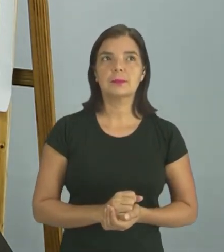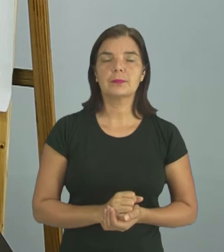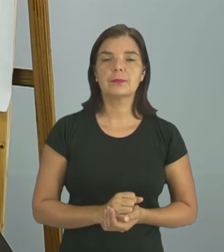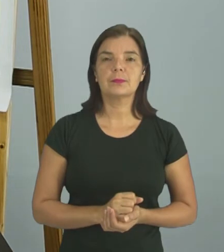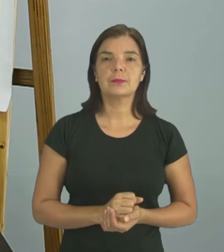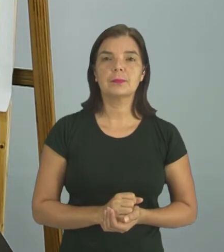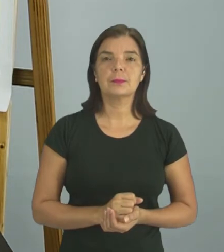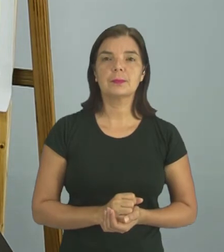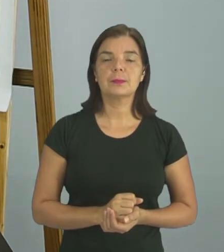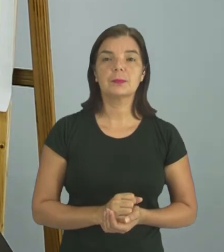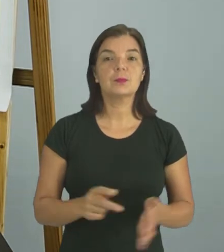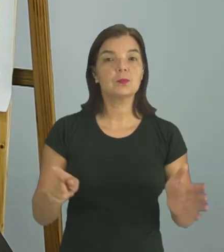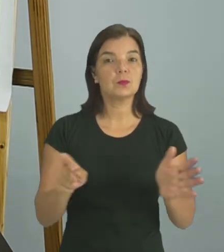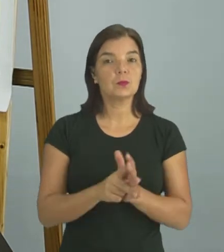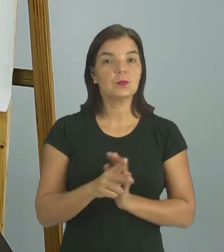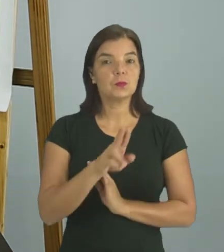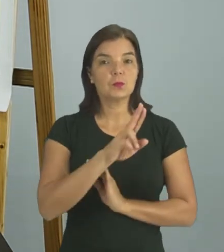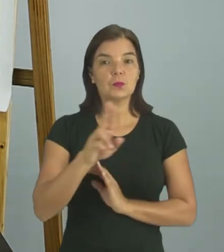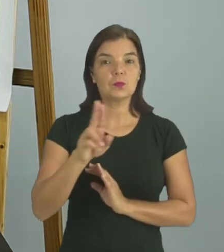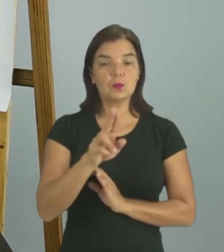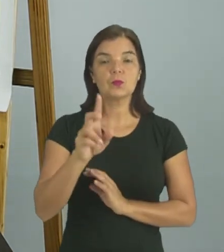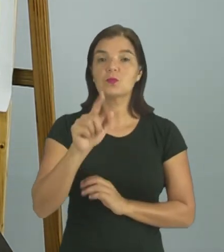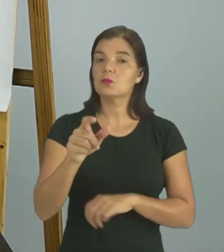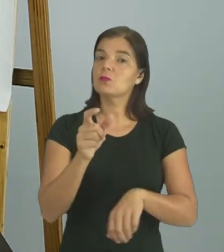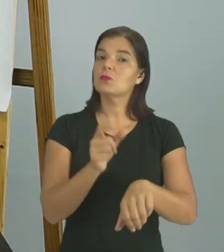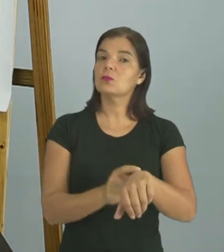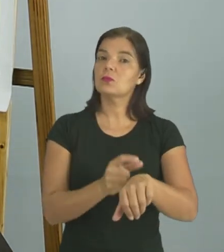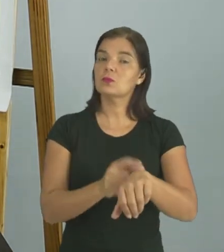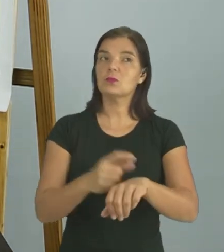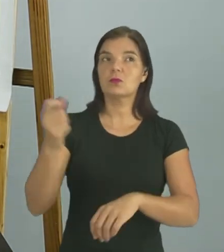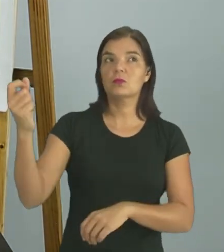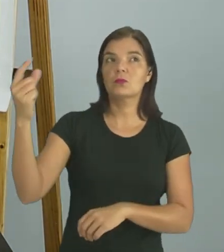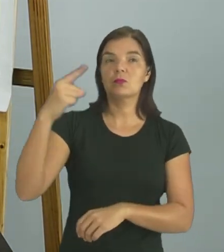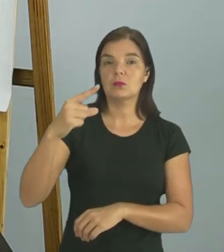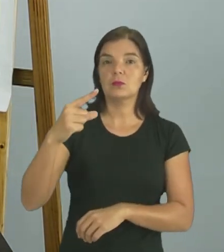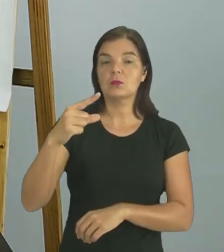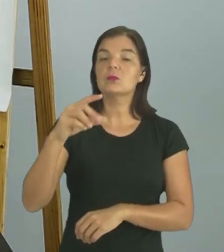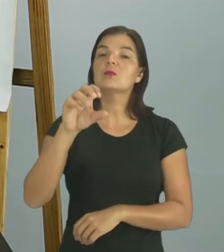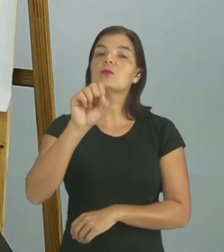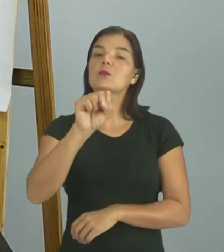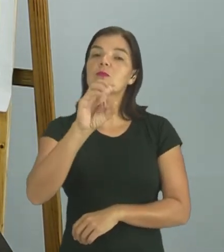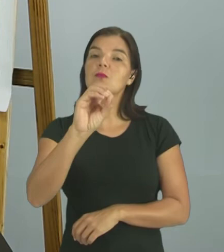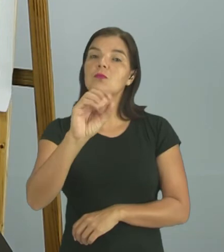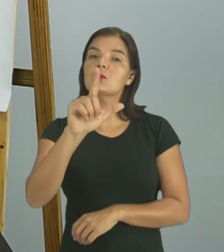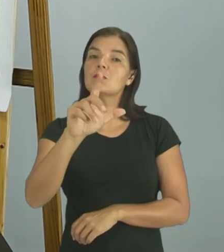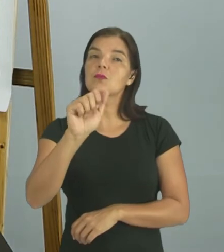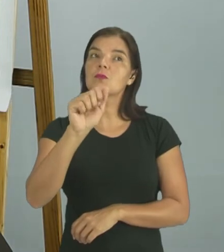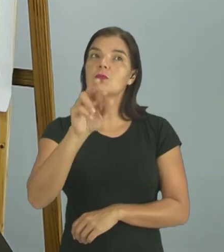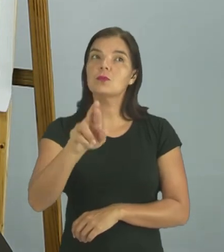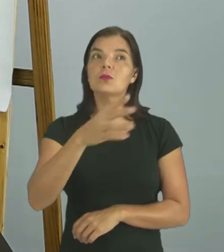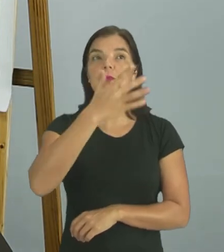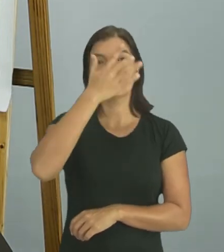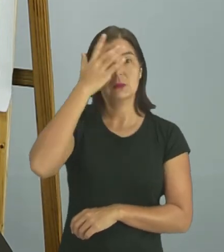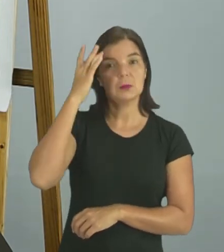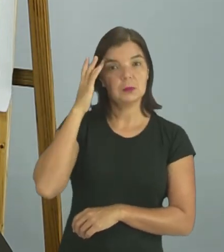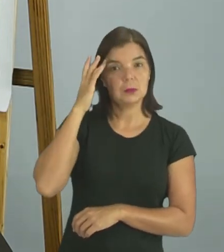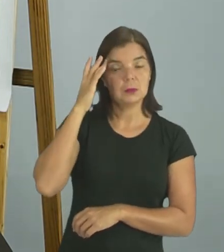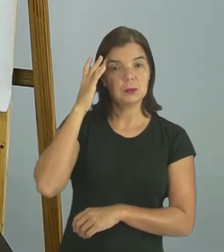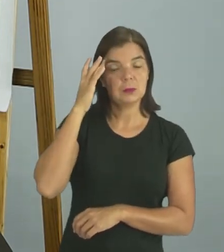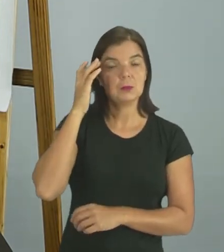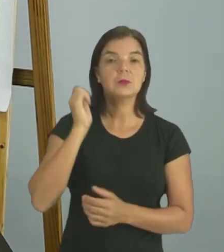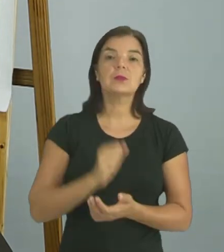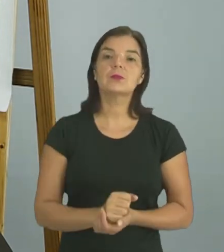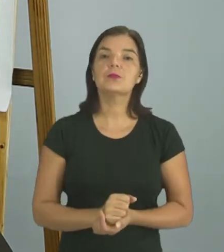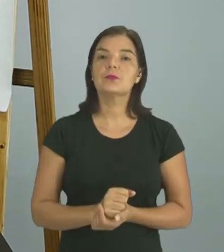Aqui, como o próprio nome diz, é um relógio de sol. É um relógio solar. Aqui, as pessoas,